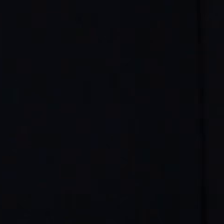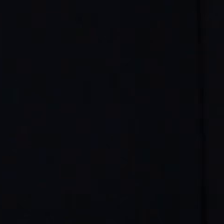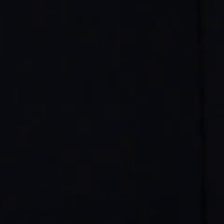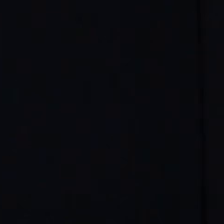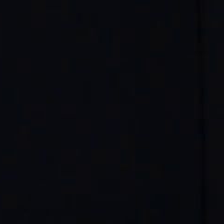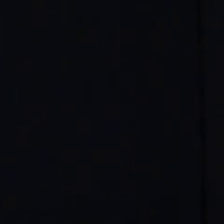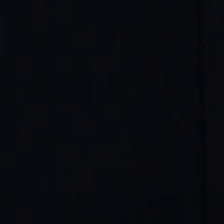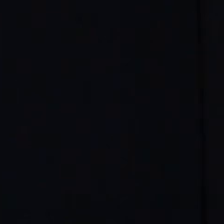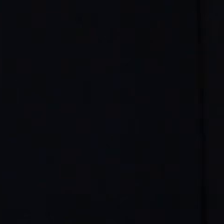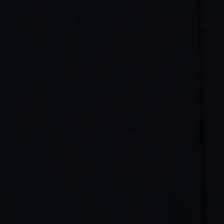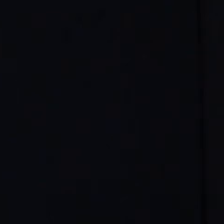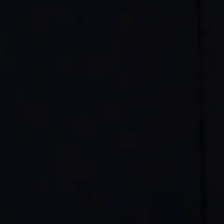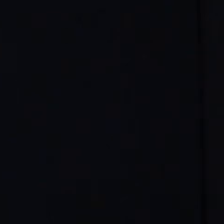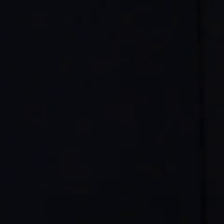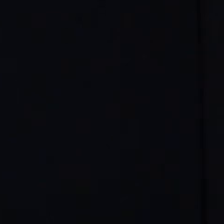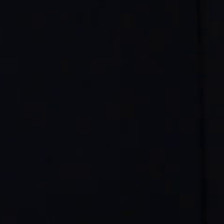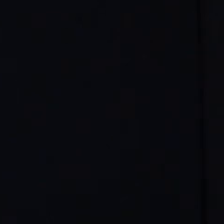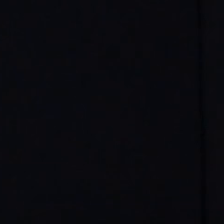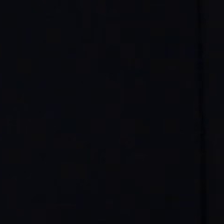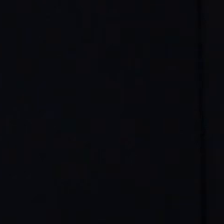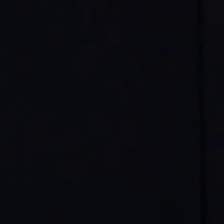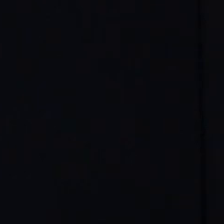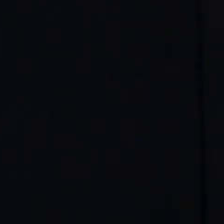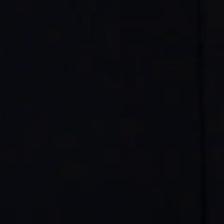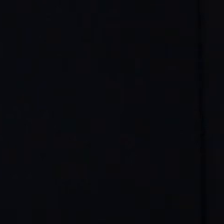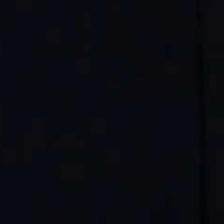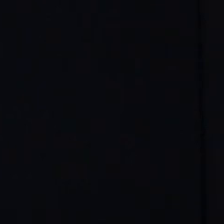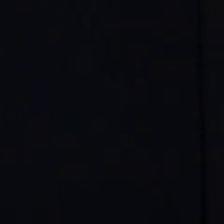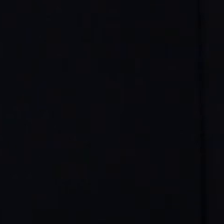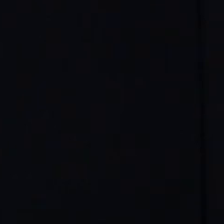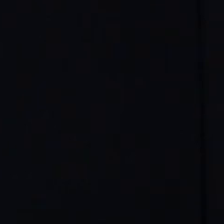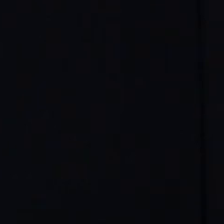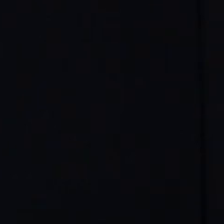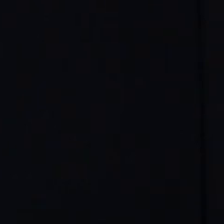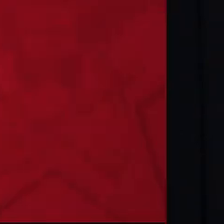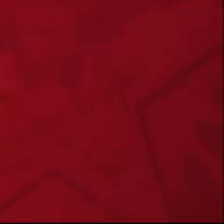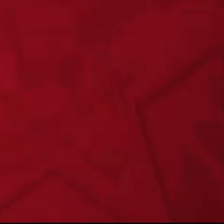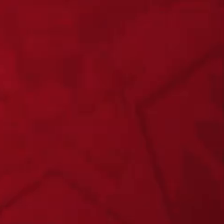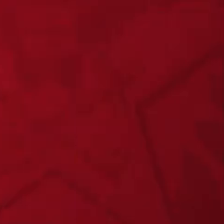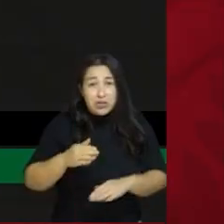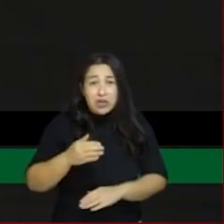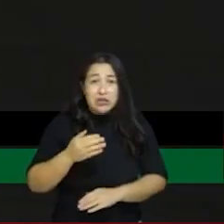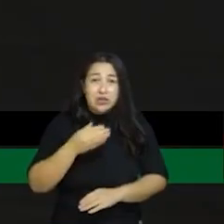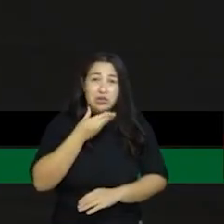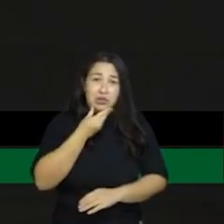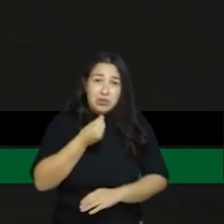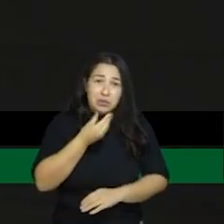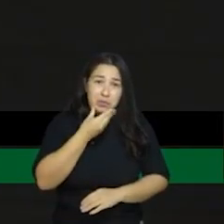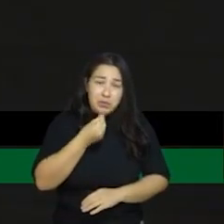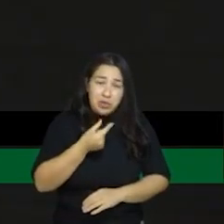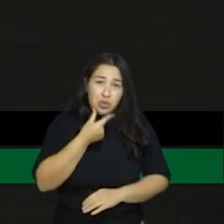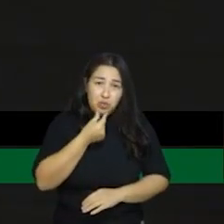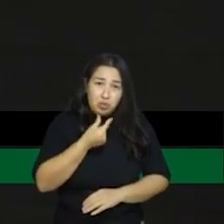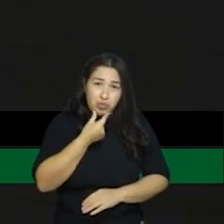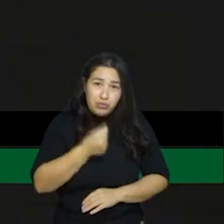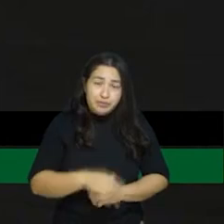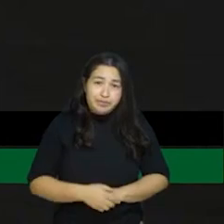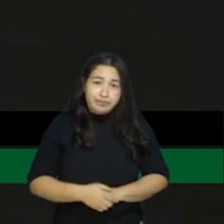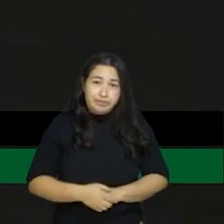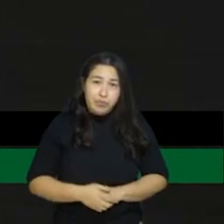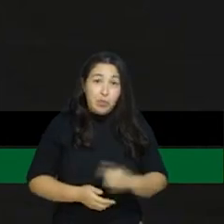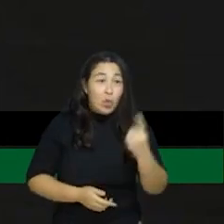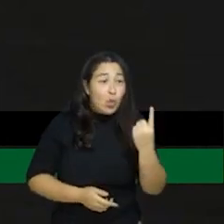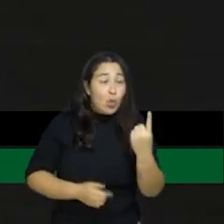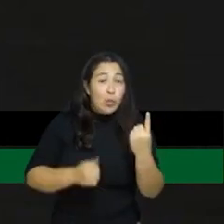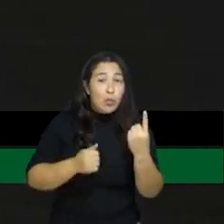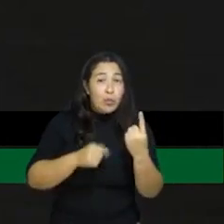a importância de combater e prevenir as violências contra crianças e adolescentes. Uma a cada quatro meninas no Brasil